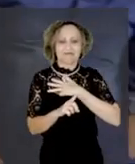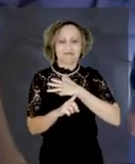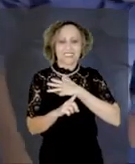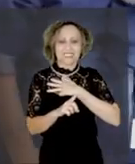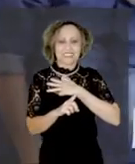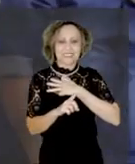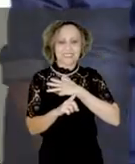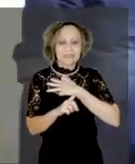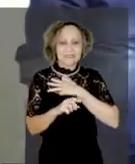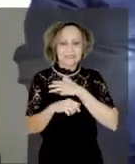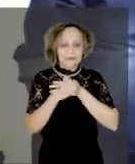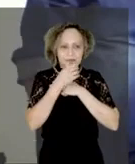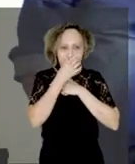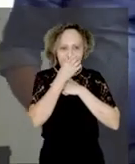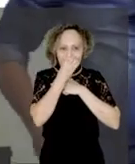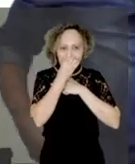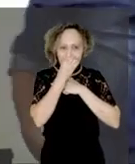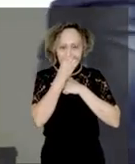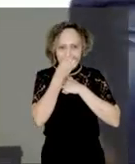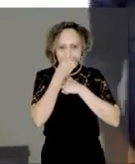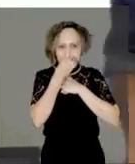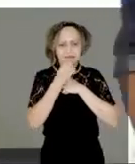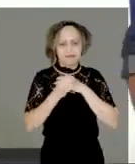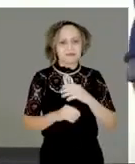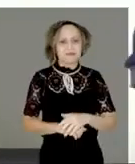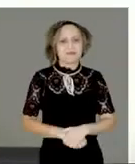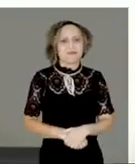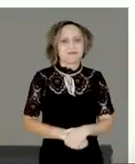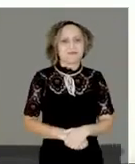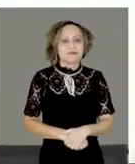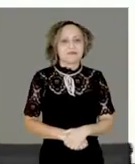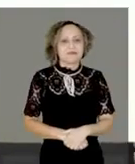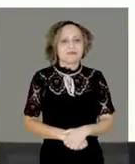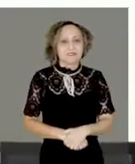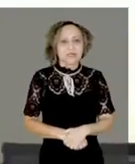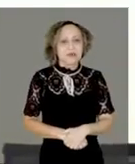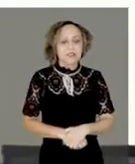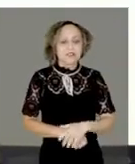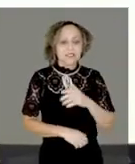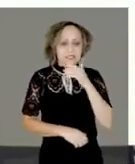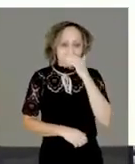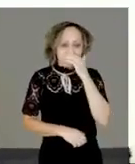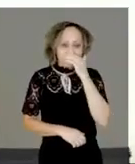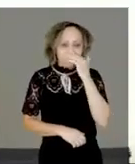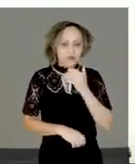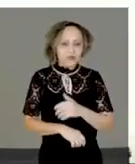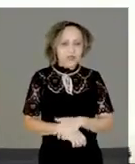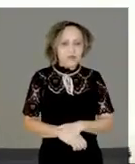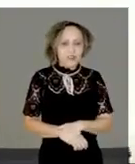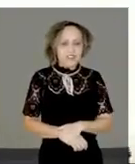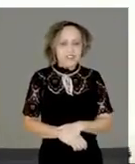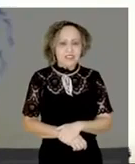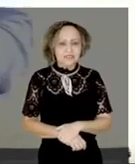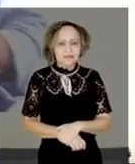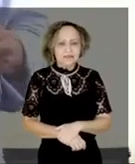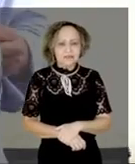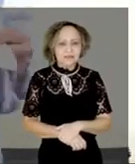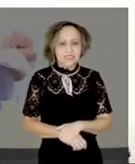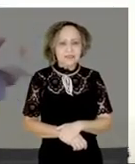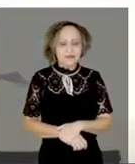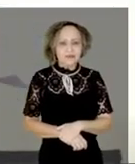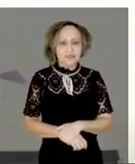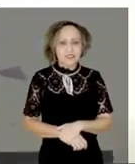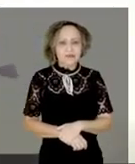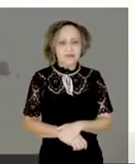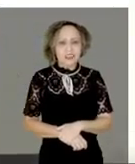queria primeiro cumprimentar a diretoria do sindicato, na figura do